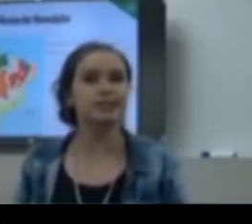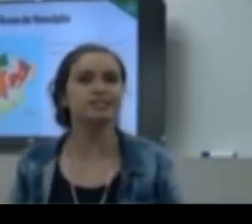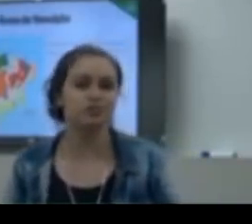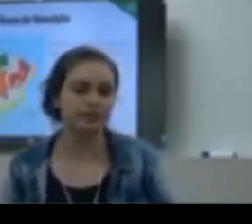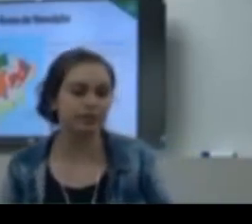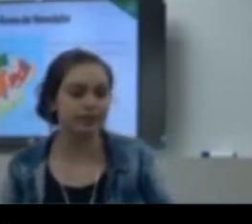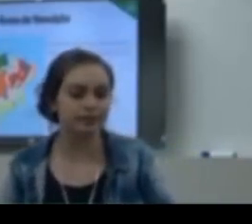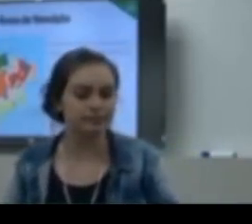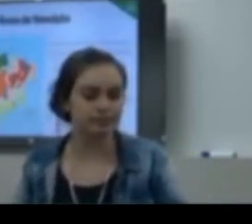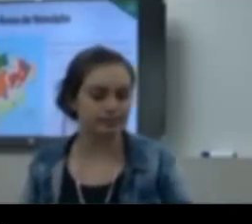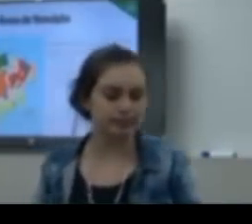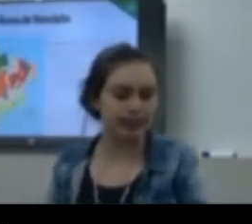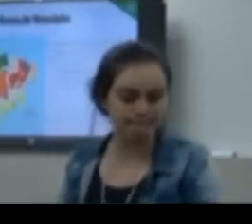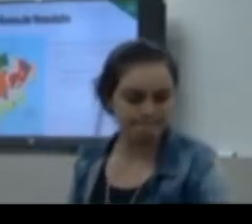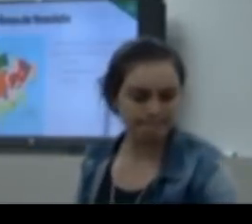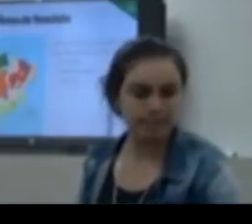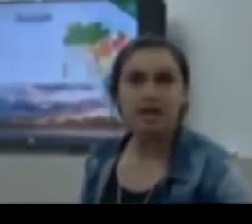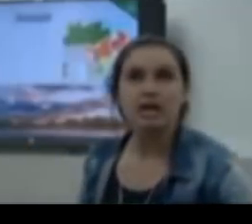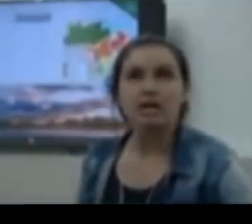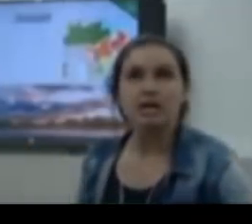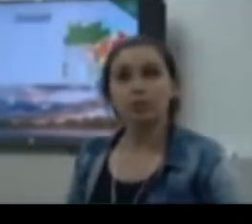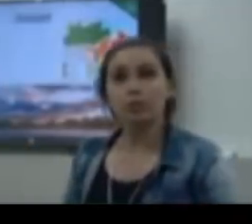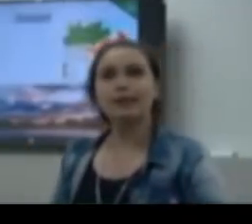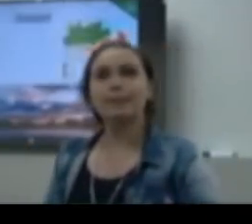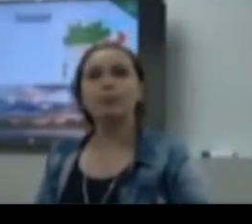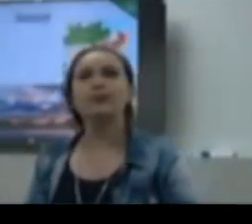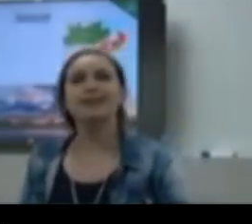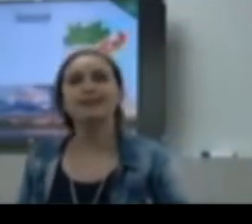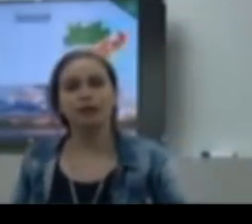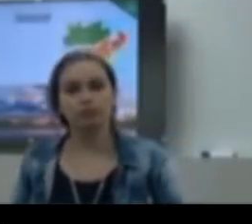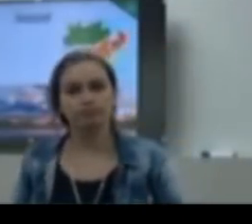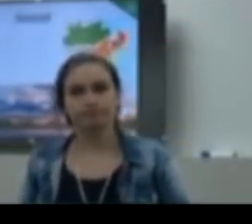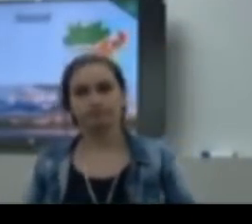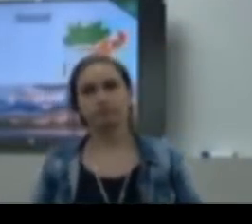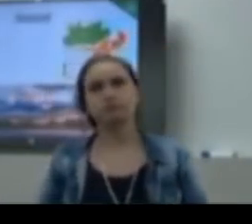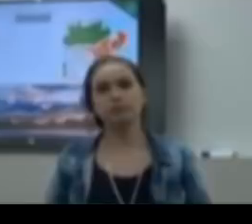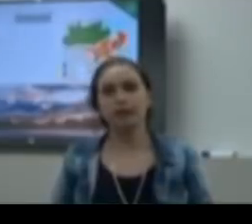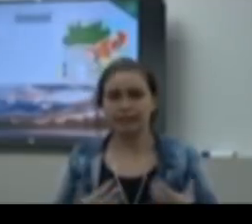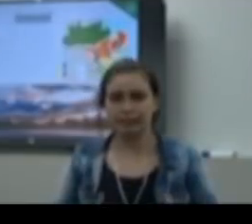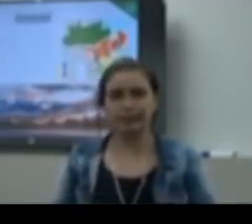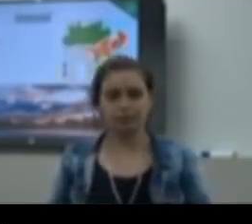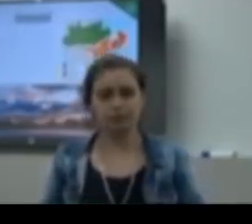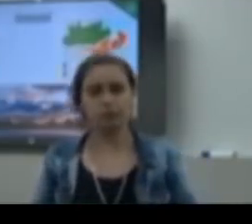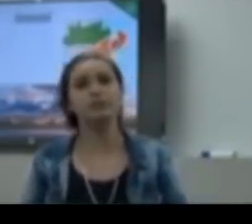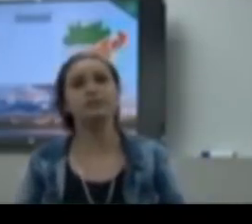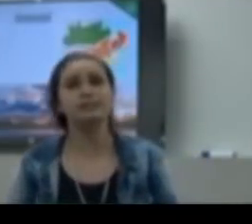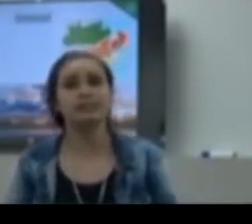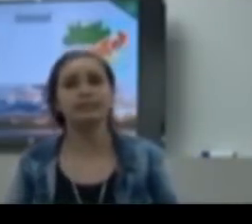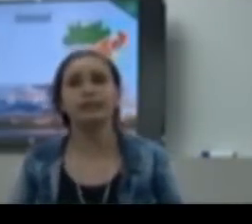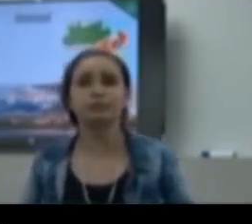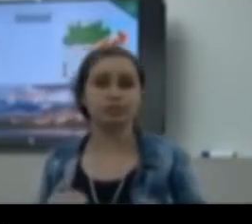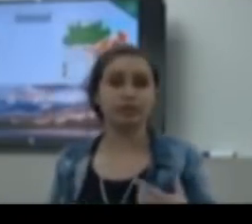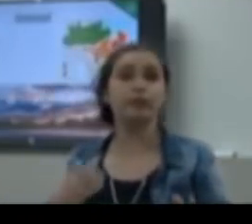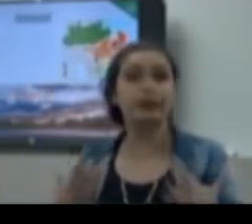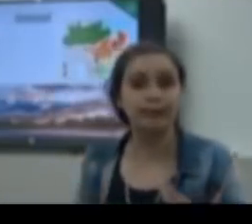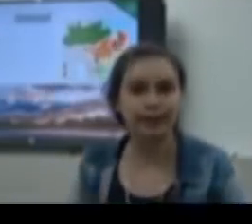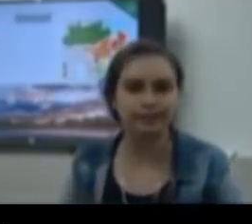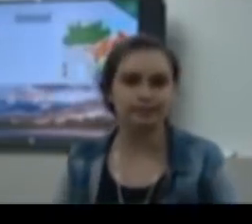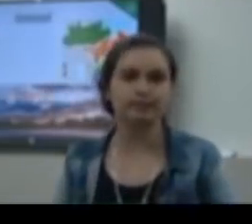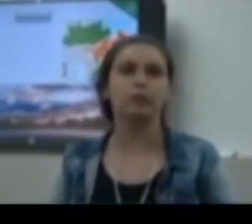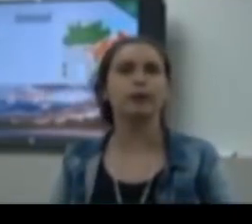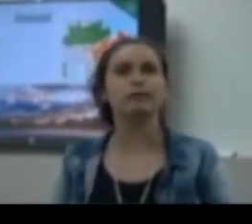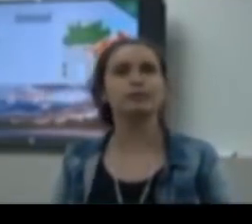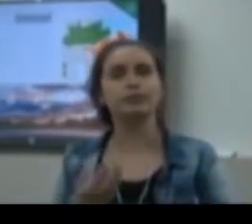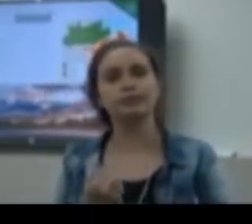falar desses 3, a gente vai focar nesses 3, tá? Vamos começar pelo Pantanal, que pra gente hoje vai ser, na verdade, o que a gente vai